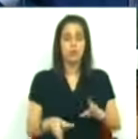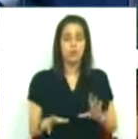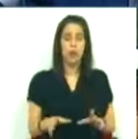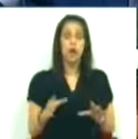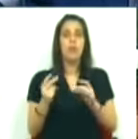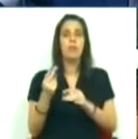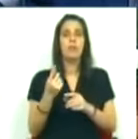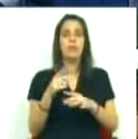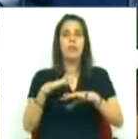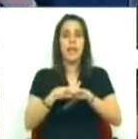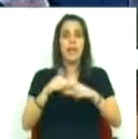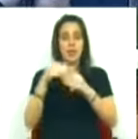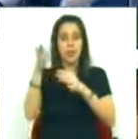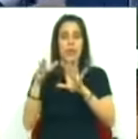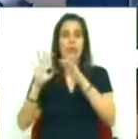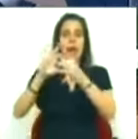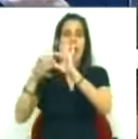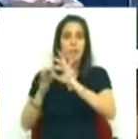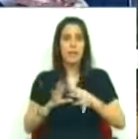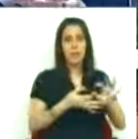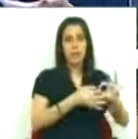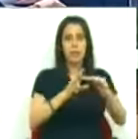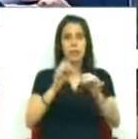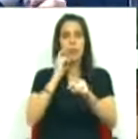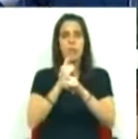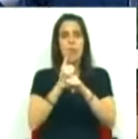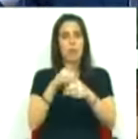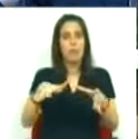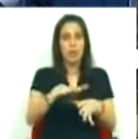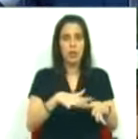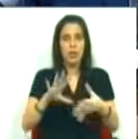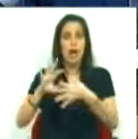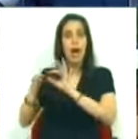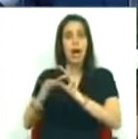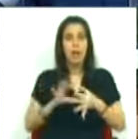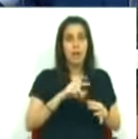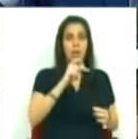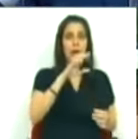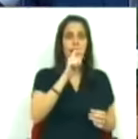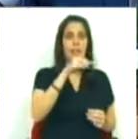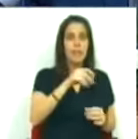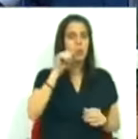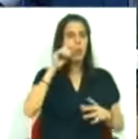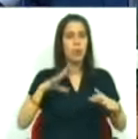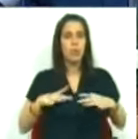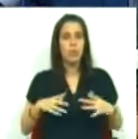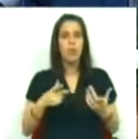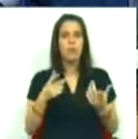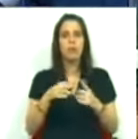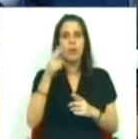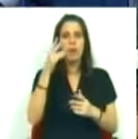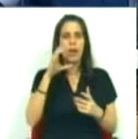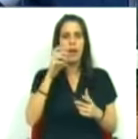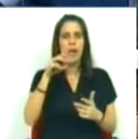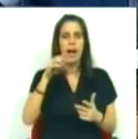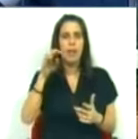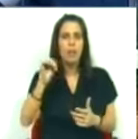a unificação das redes externas e a articulação delas sob o mesmo chapéu. A articulação da AICEP com o turismo, com o Camões,